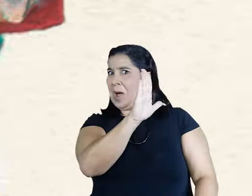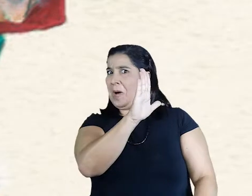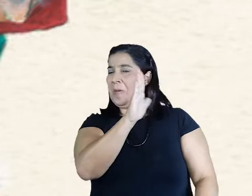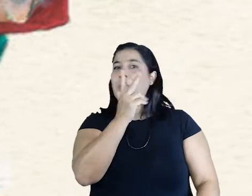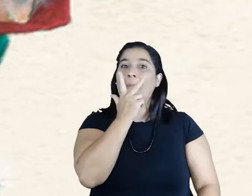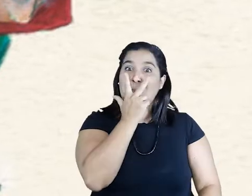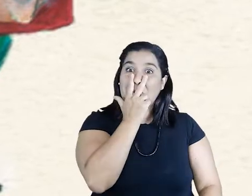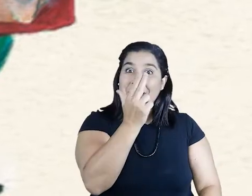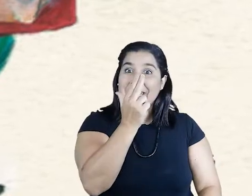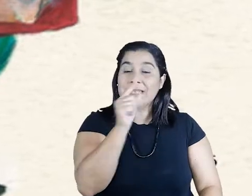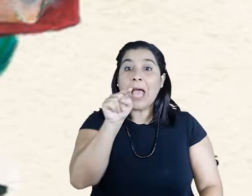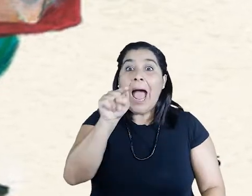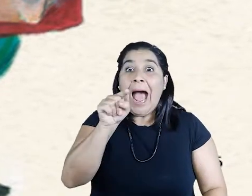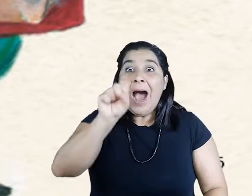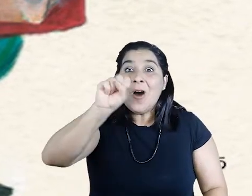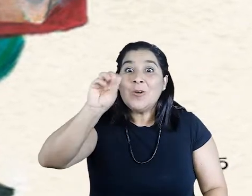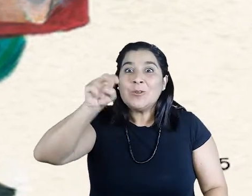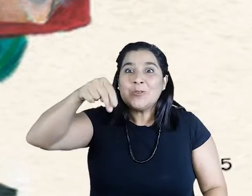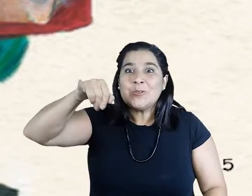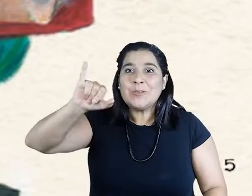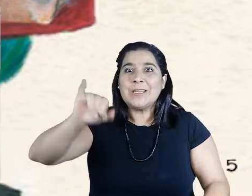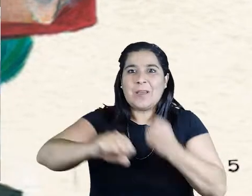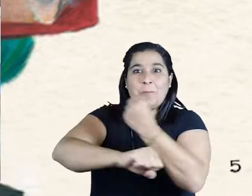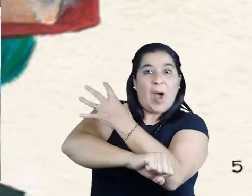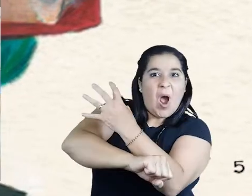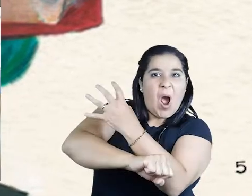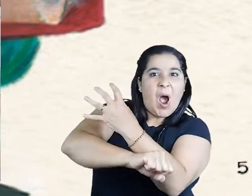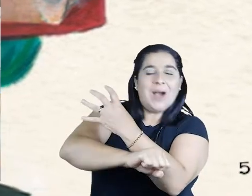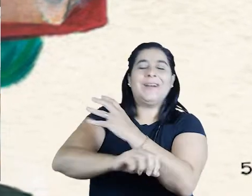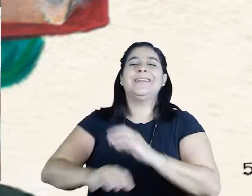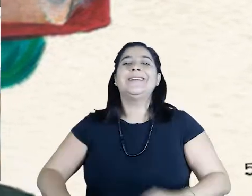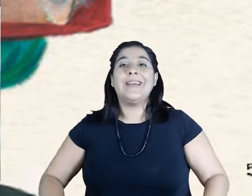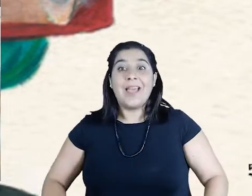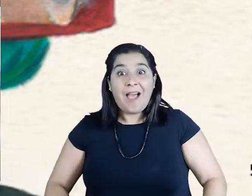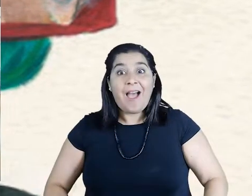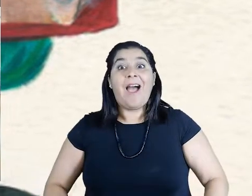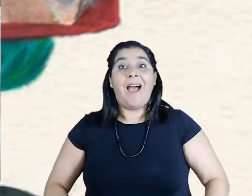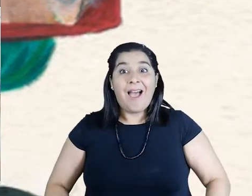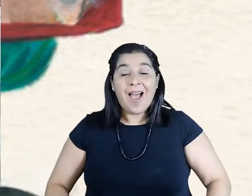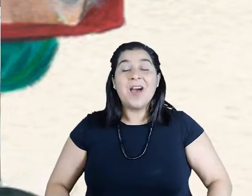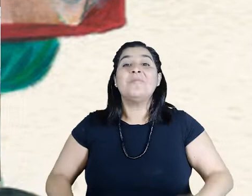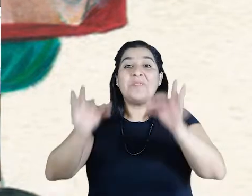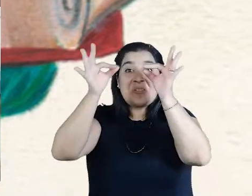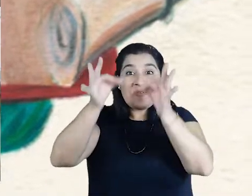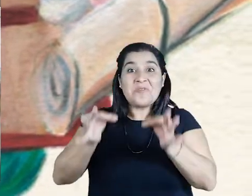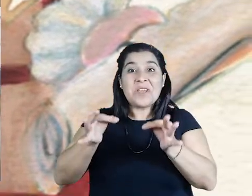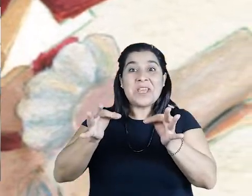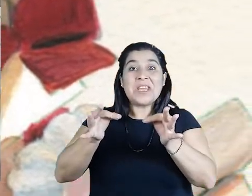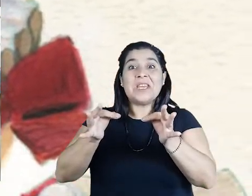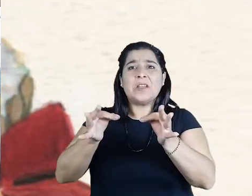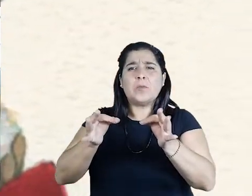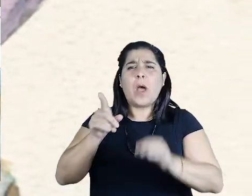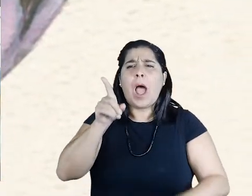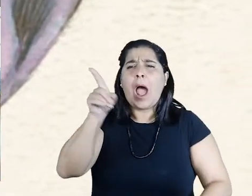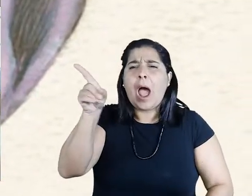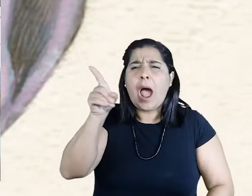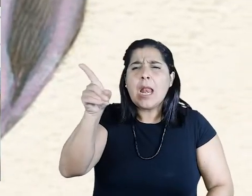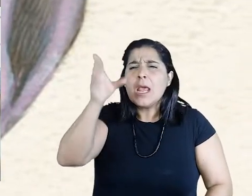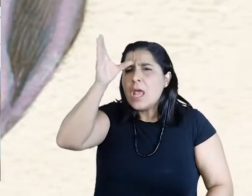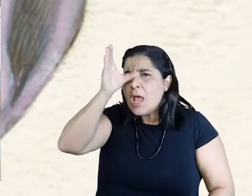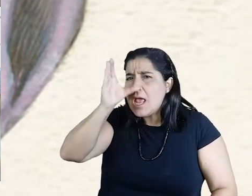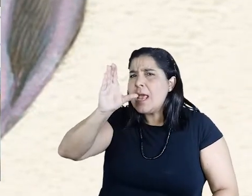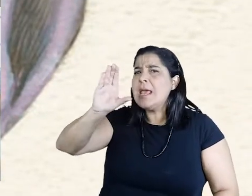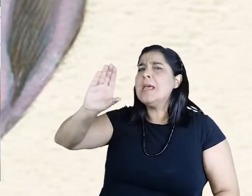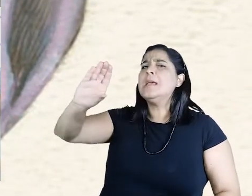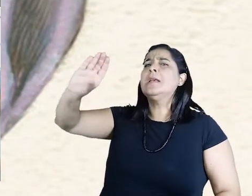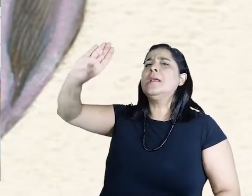mau. Será que O Sonic! O porco-espinho. É um porco-espinho, perfeito. Espinho. Aquele